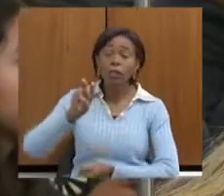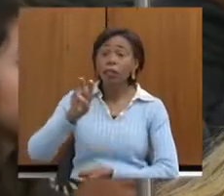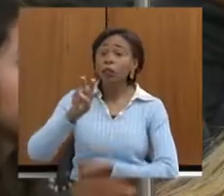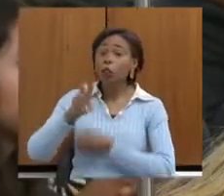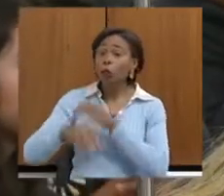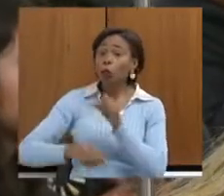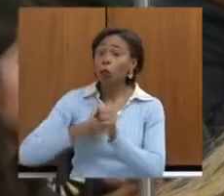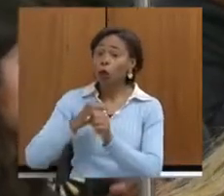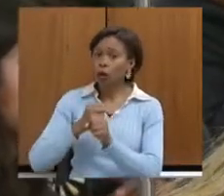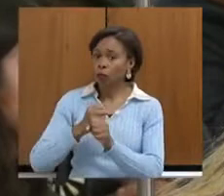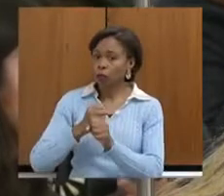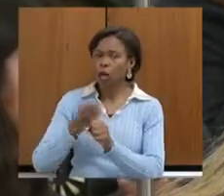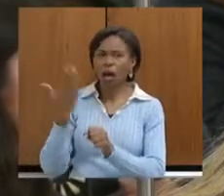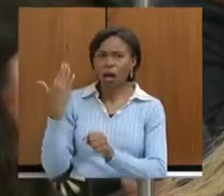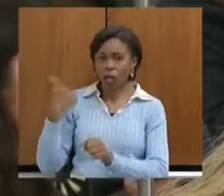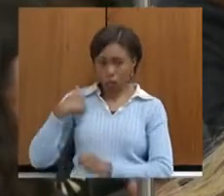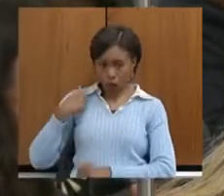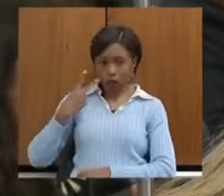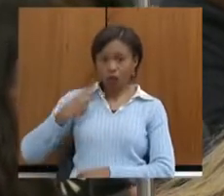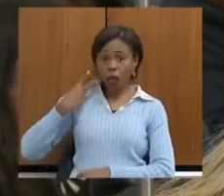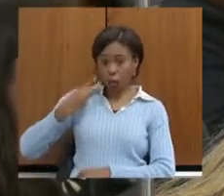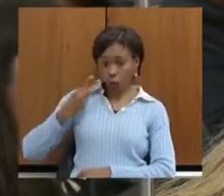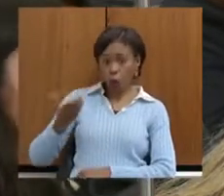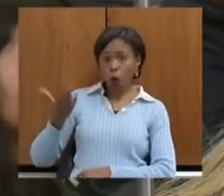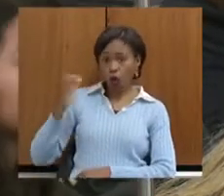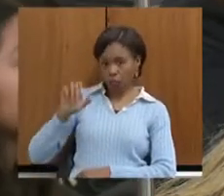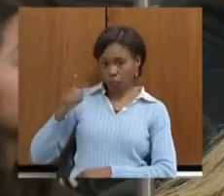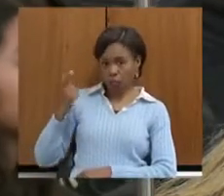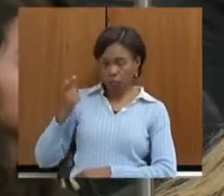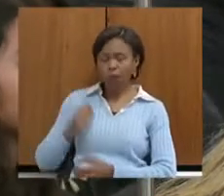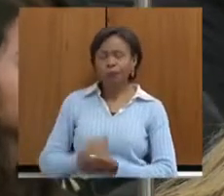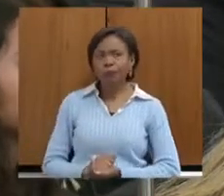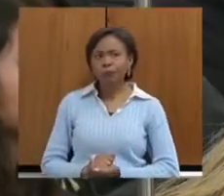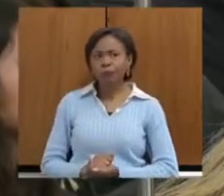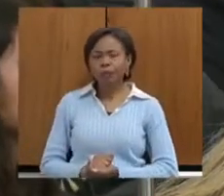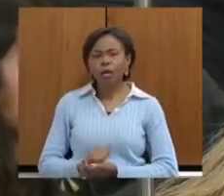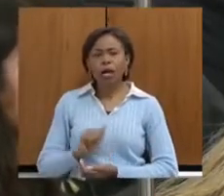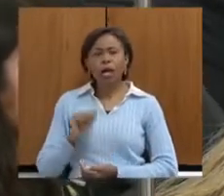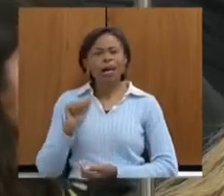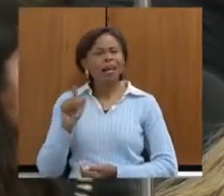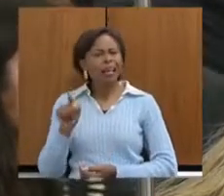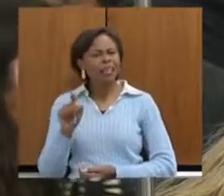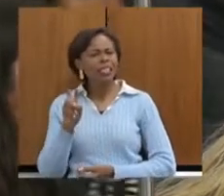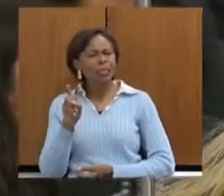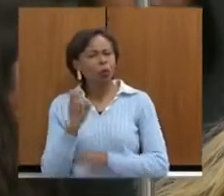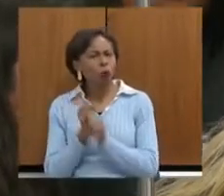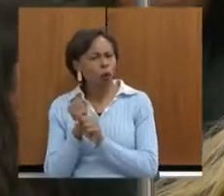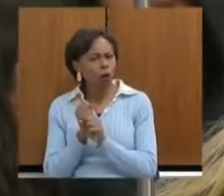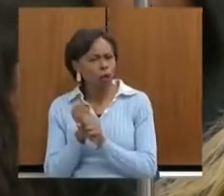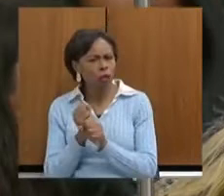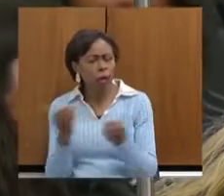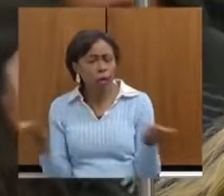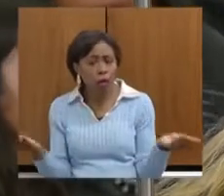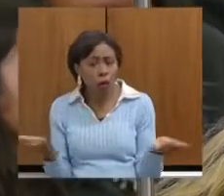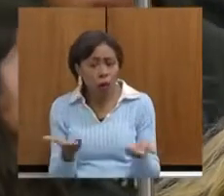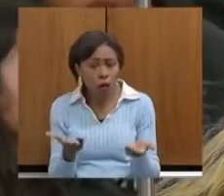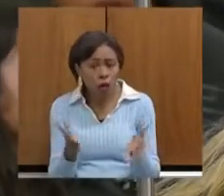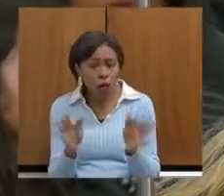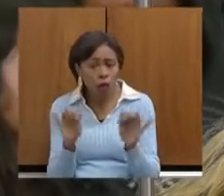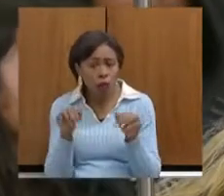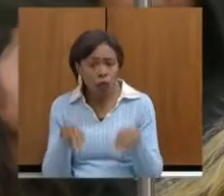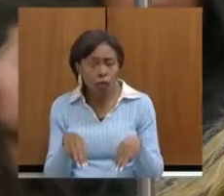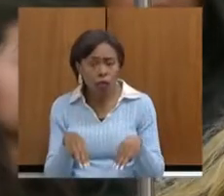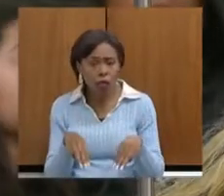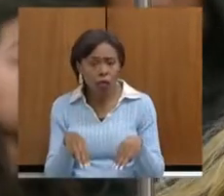na epa eu era vereadora minha cidade aonde que abre do Baguari como cinco anos e agora escrevi encerrar e